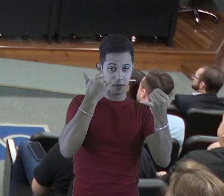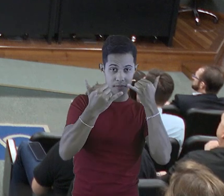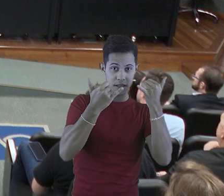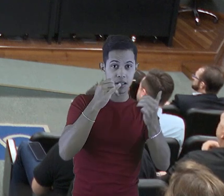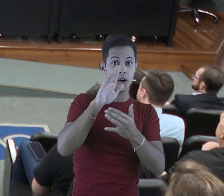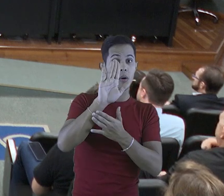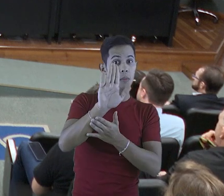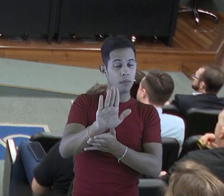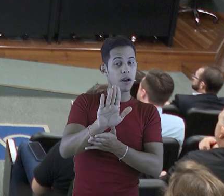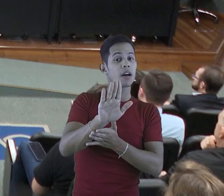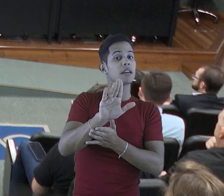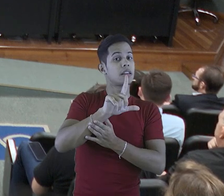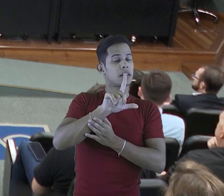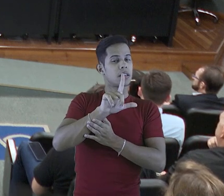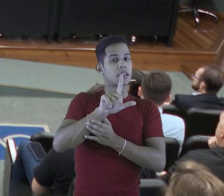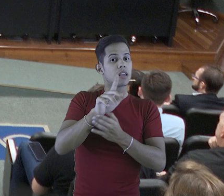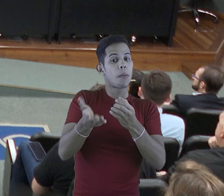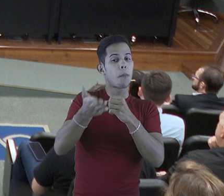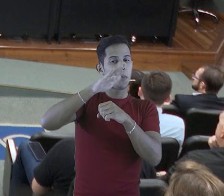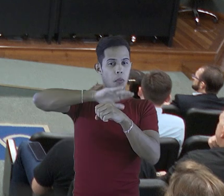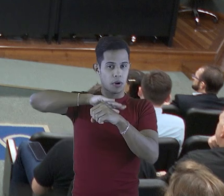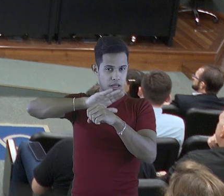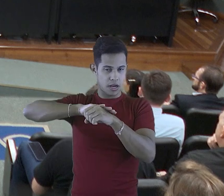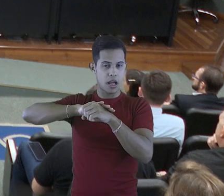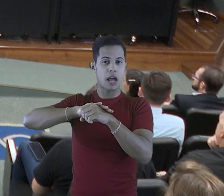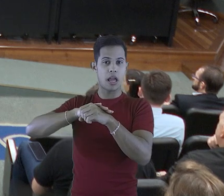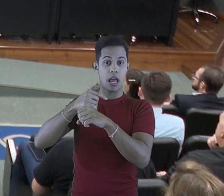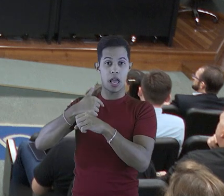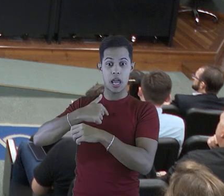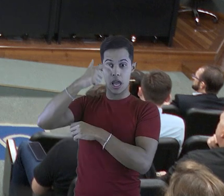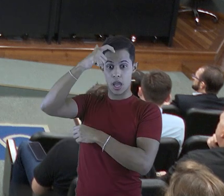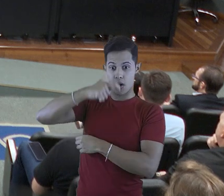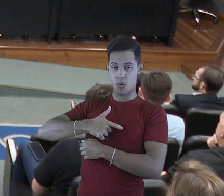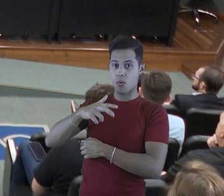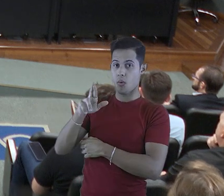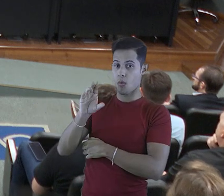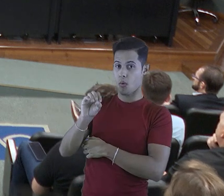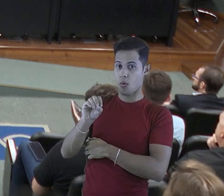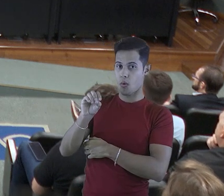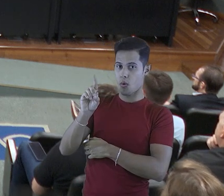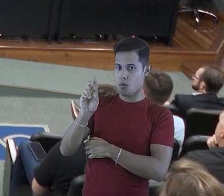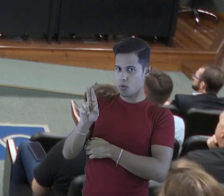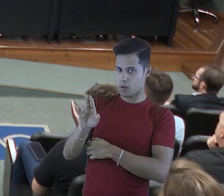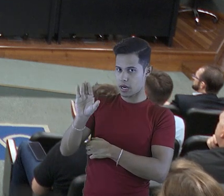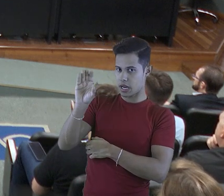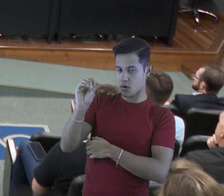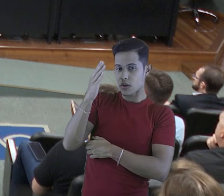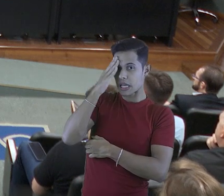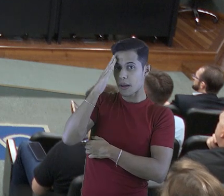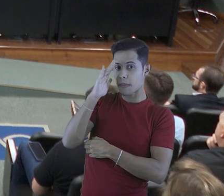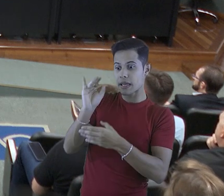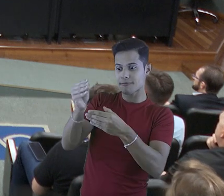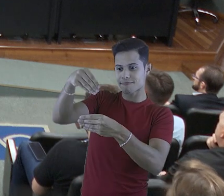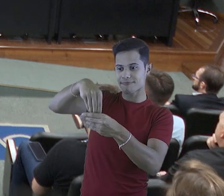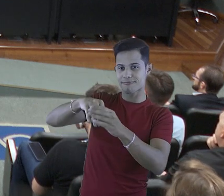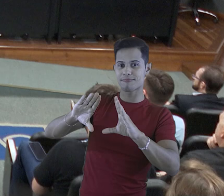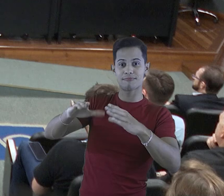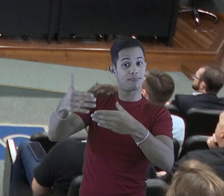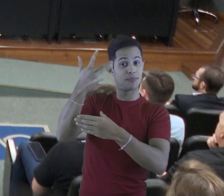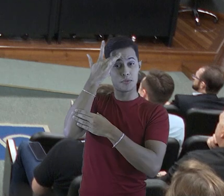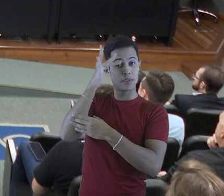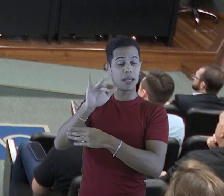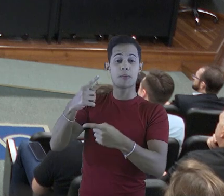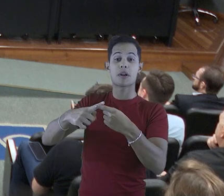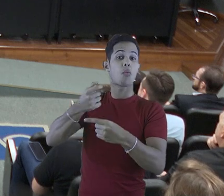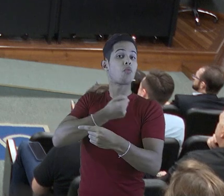Mas por um meio razoável, técnico... Eu, Rodrigo, não tenho como saber se você está dentro dos 500 ou não. Porque esse dado está anonimizado. Você virou um